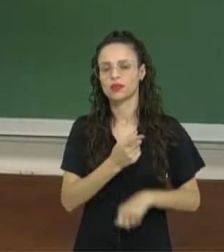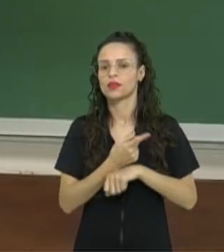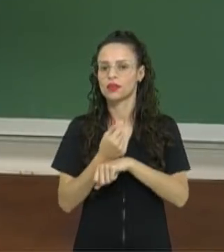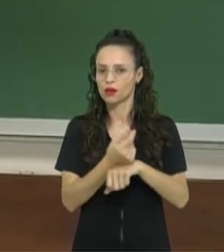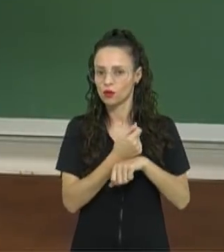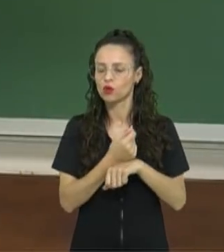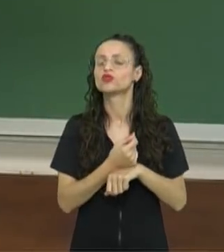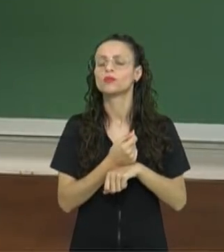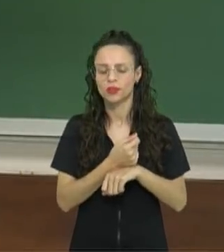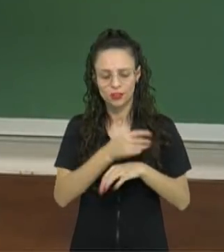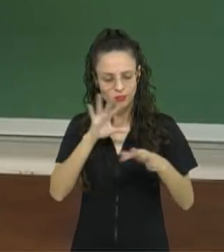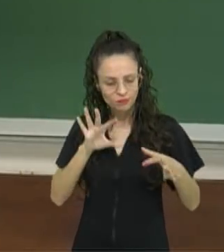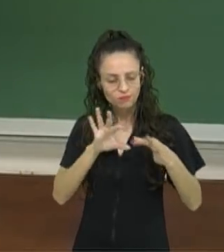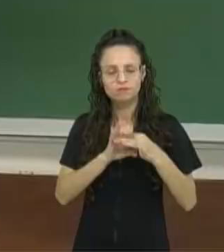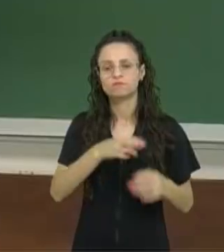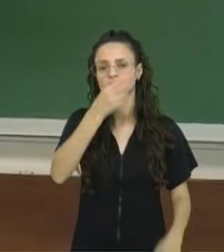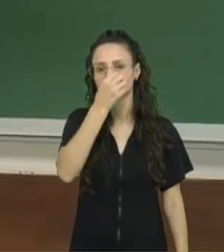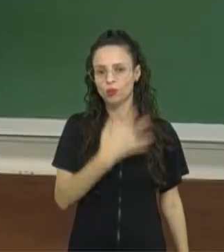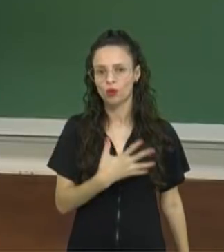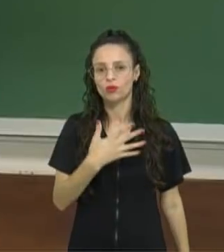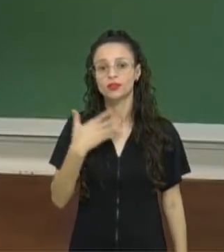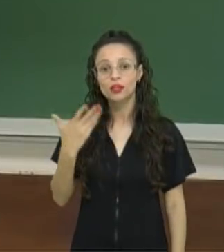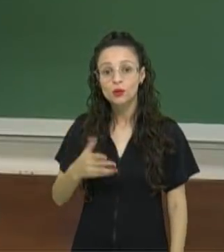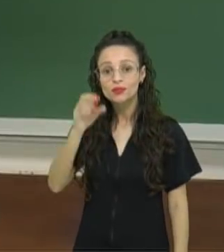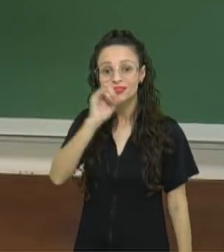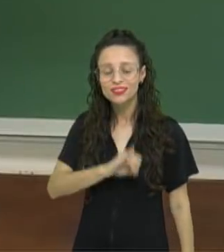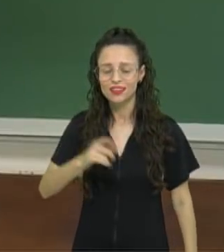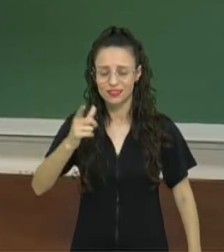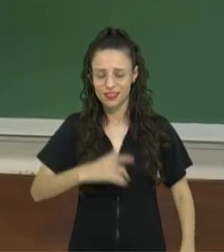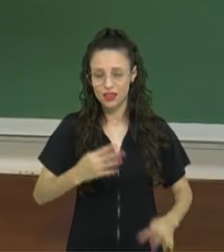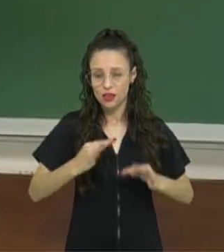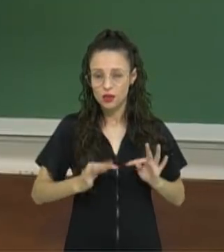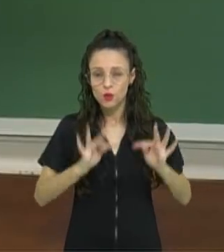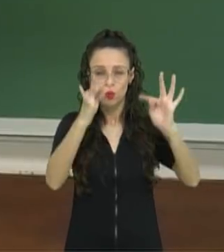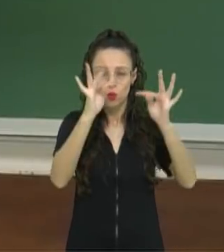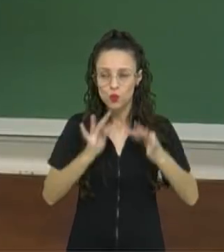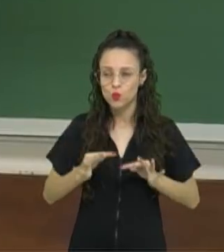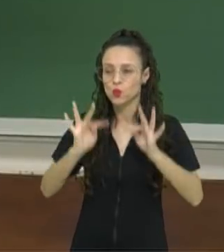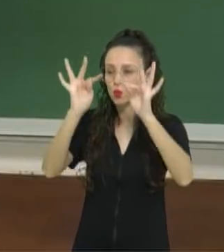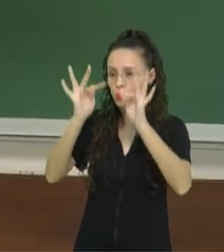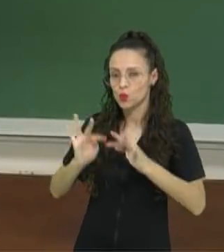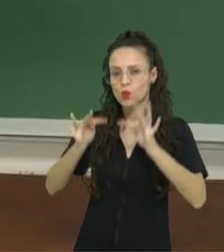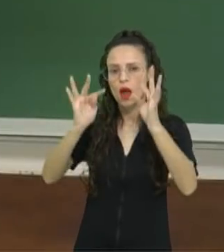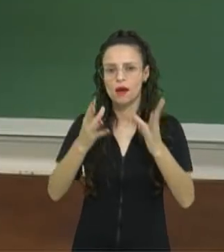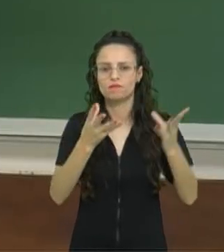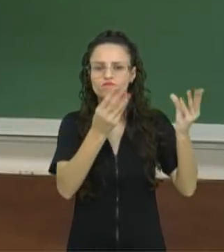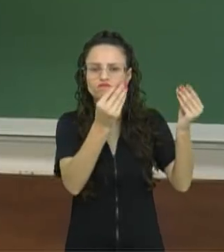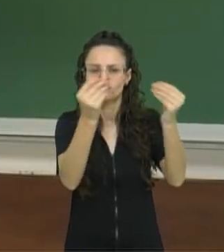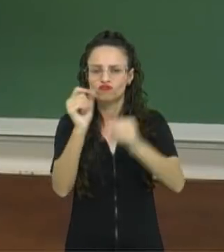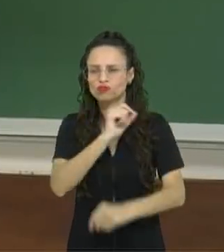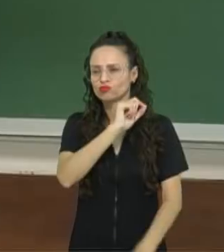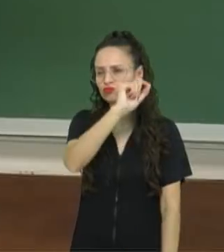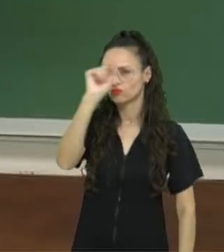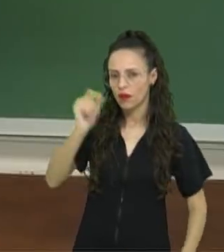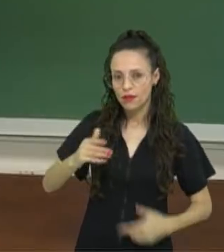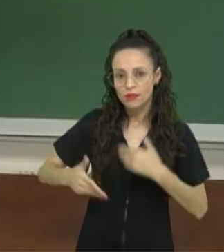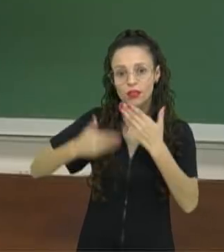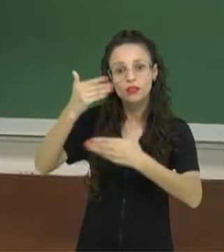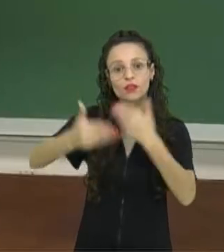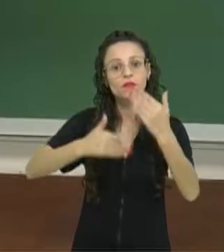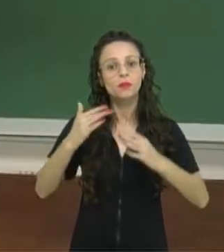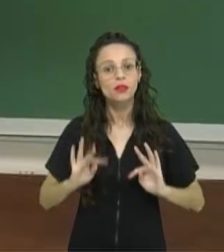economia bastante expressiva. Então, quanto mais tecnologia o país vai ter, né, quanto mais